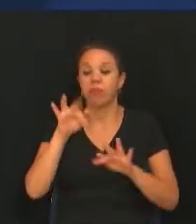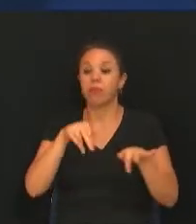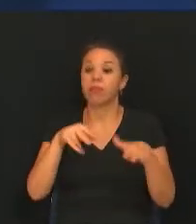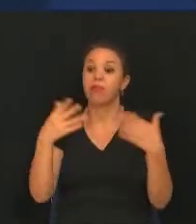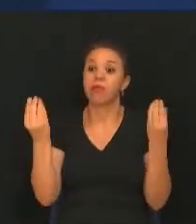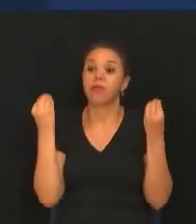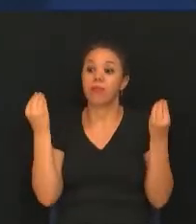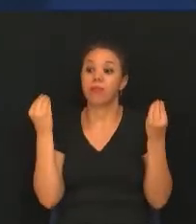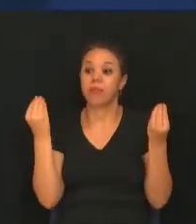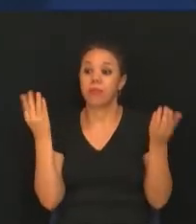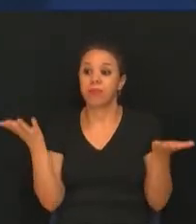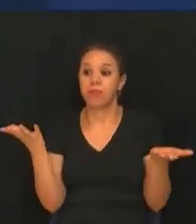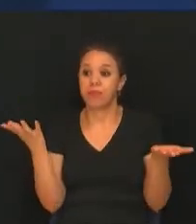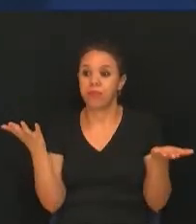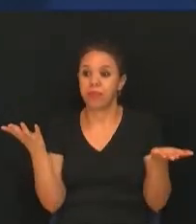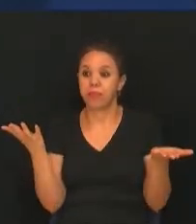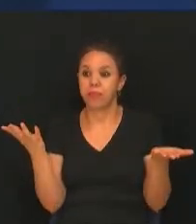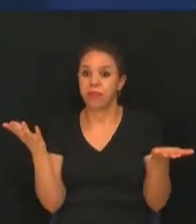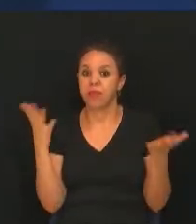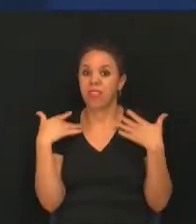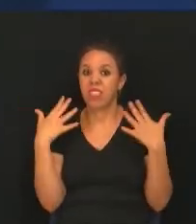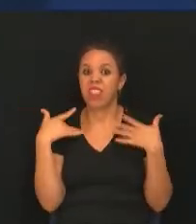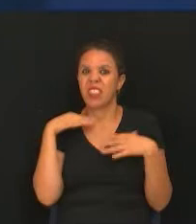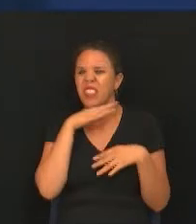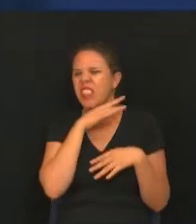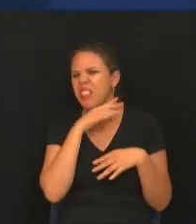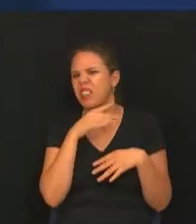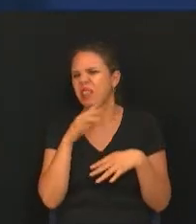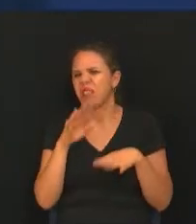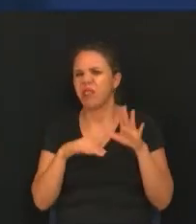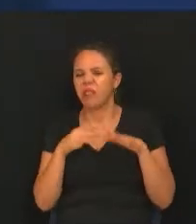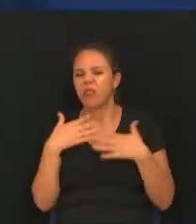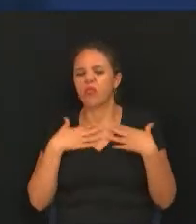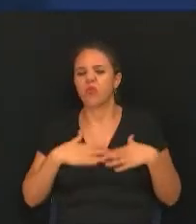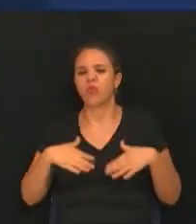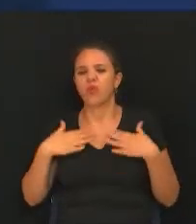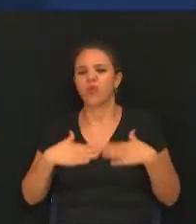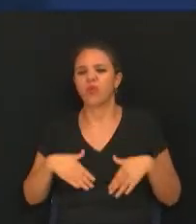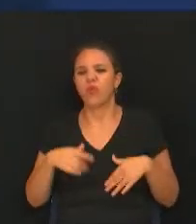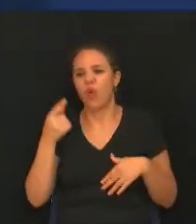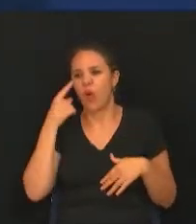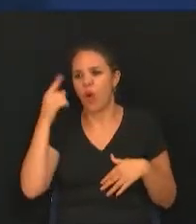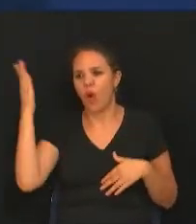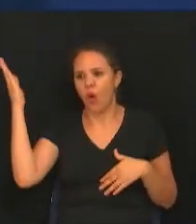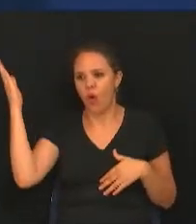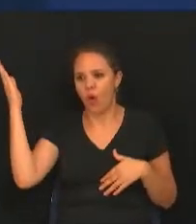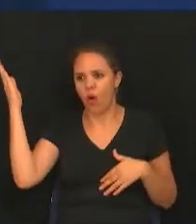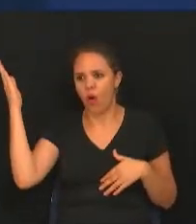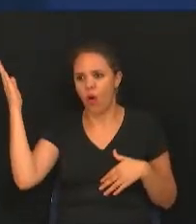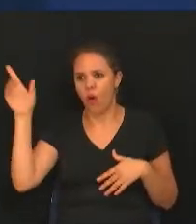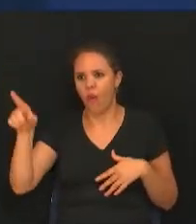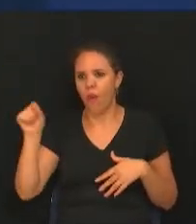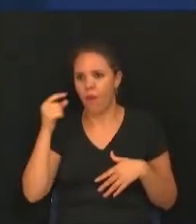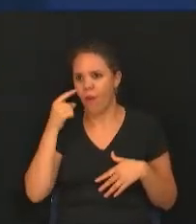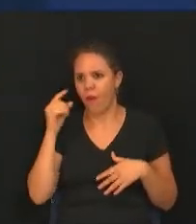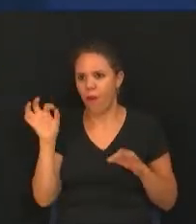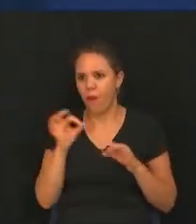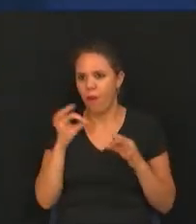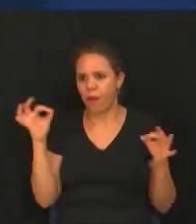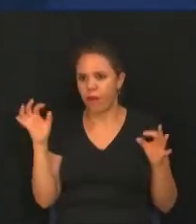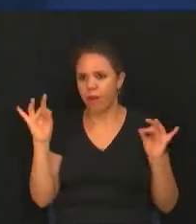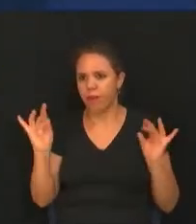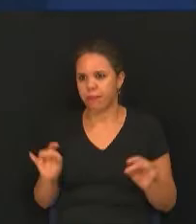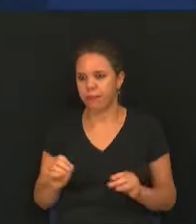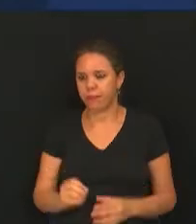Como será que vai ser? Será que vai ser quente? Será que vai ser um pouquinho mais fresquinho? Então dá uma olhadinha na arte que a gente separou para você com todos os